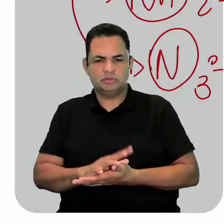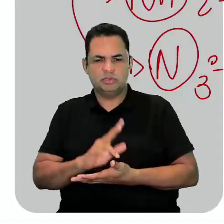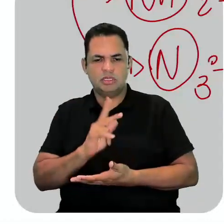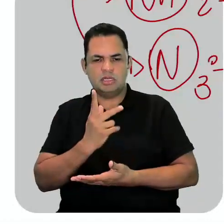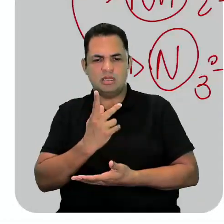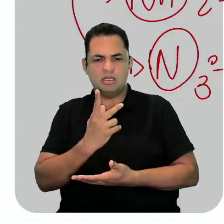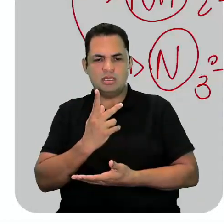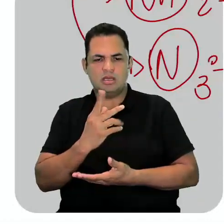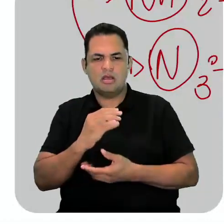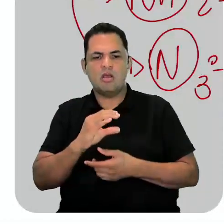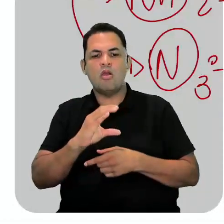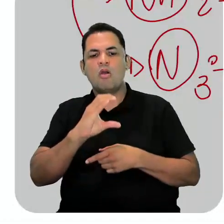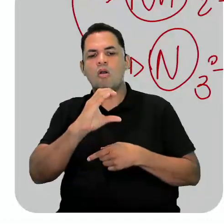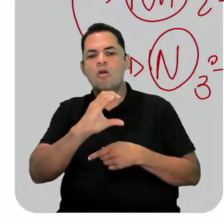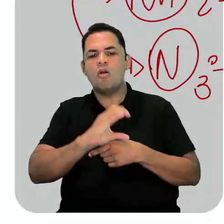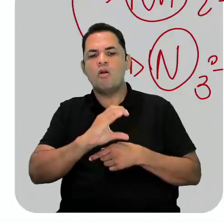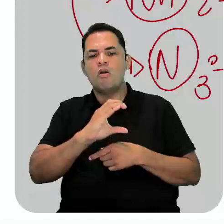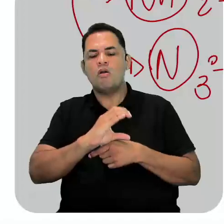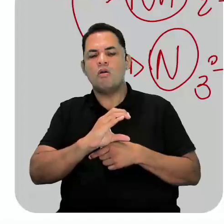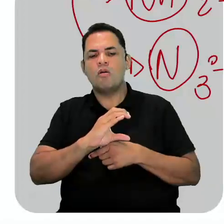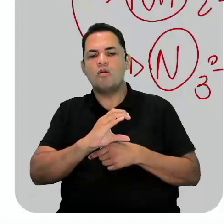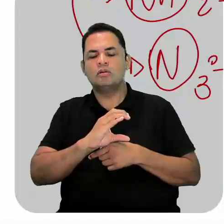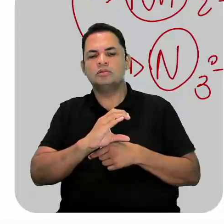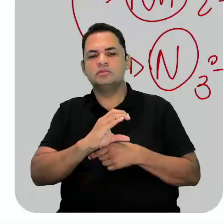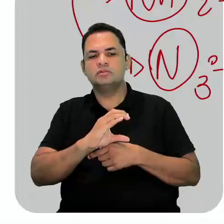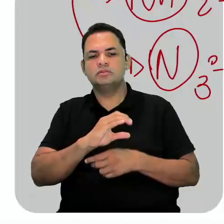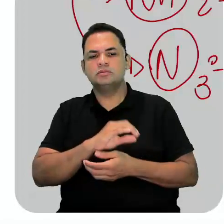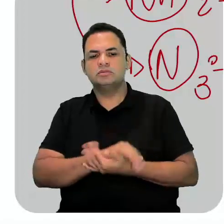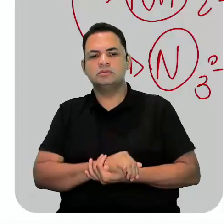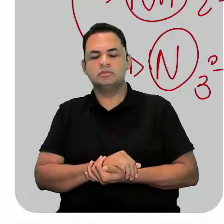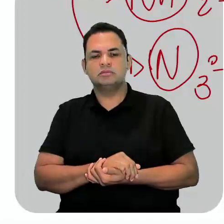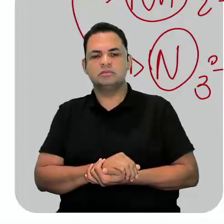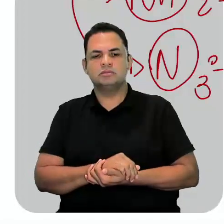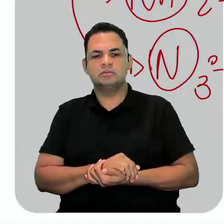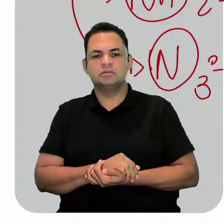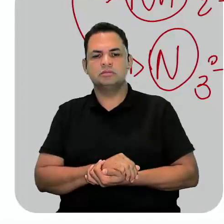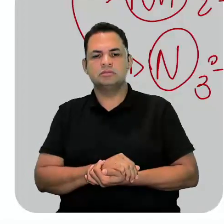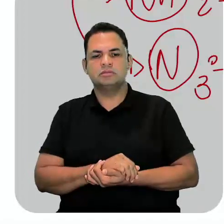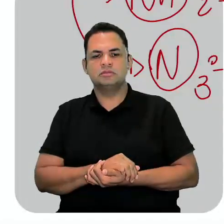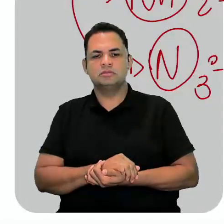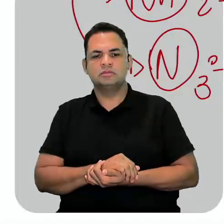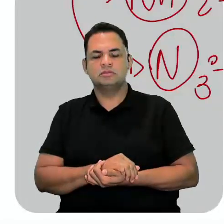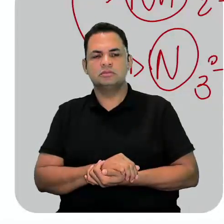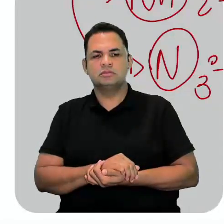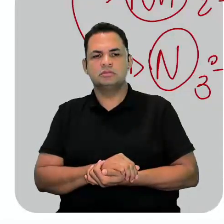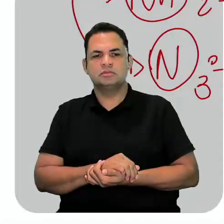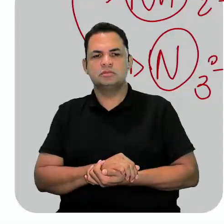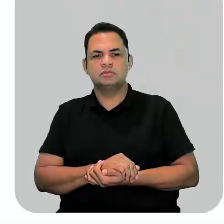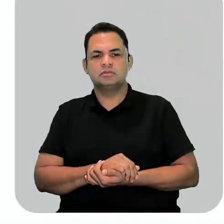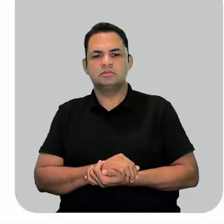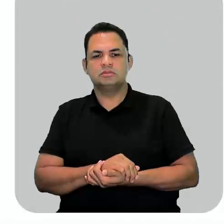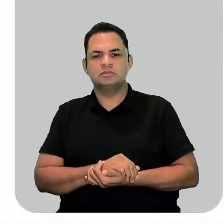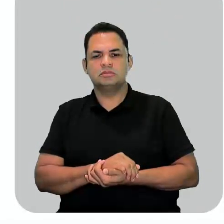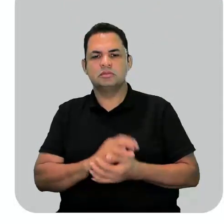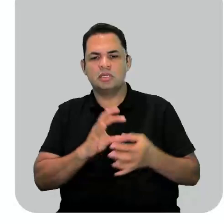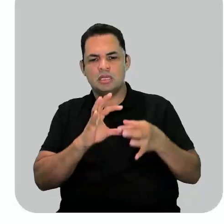de oxigênio. Heteroátomo é quando o oxigênio está entre os átomos de carbono. Então, nesse caso, é uma